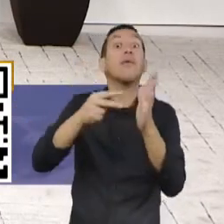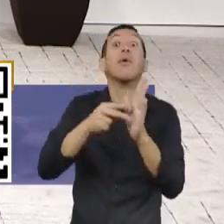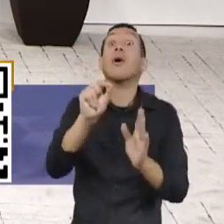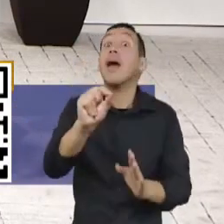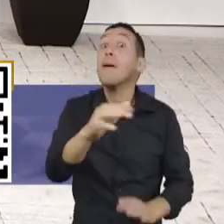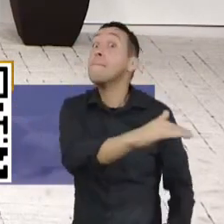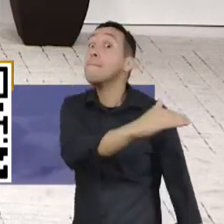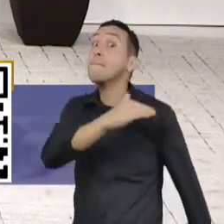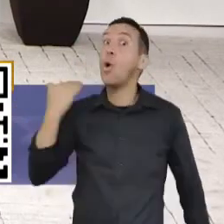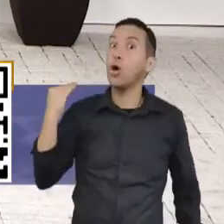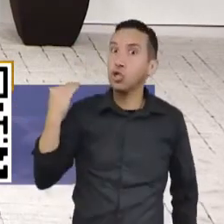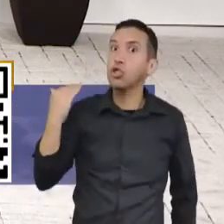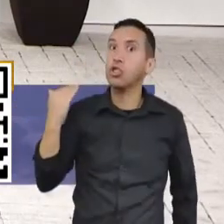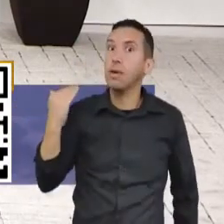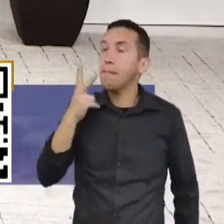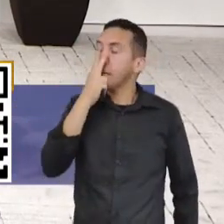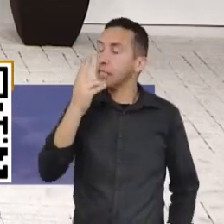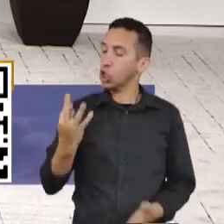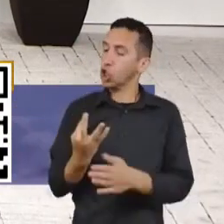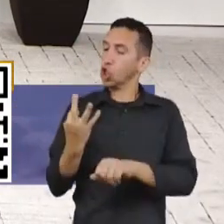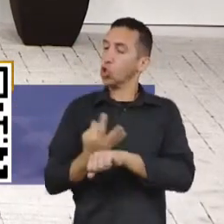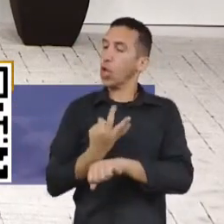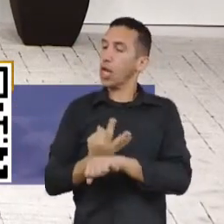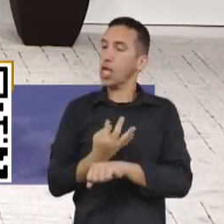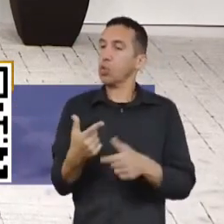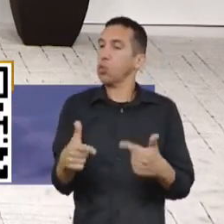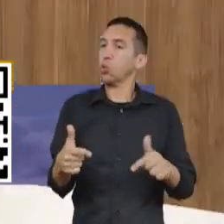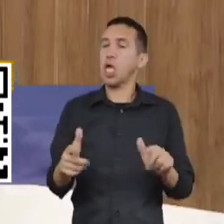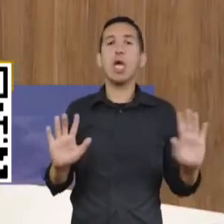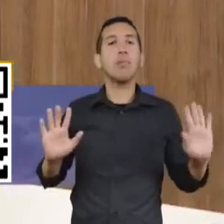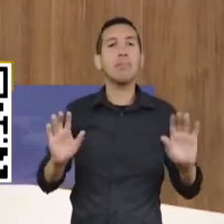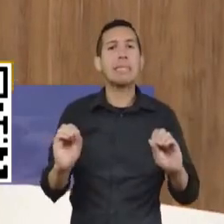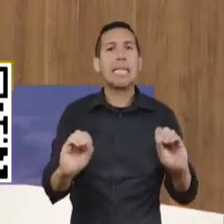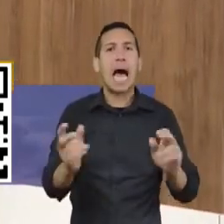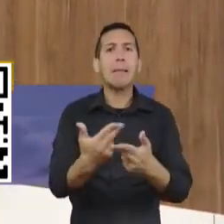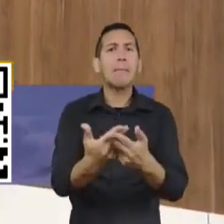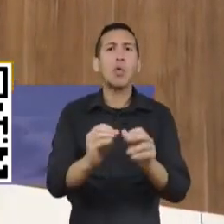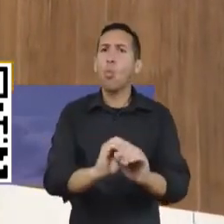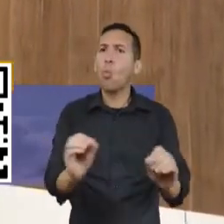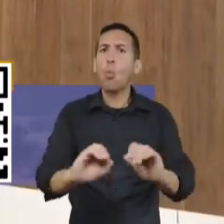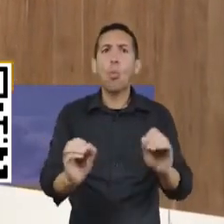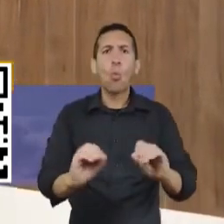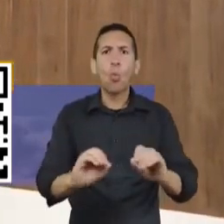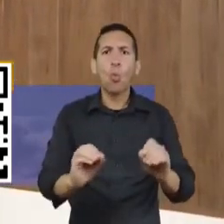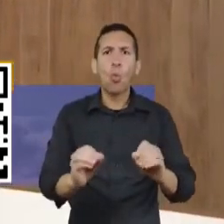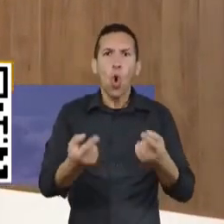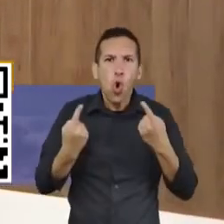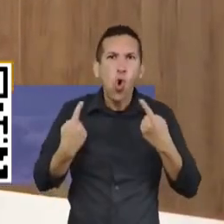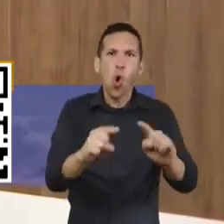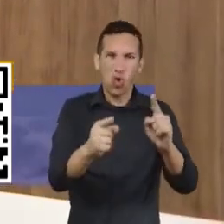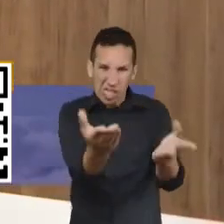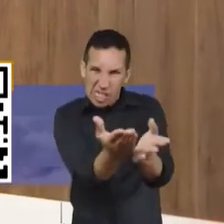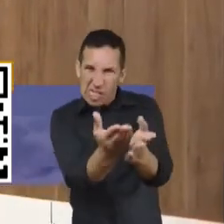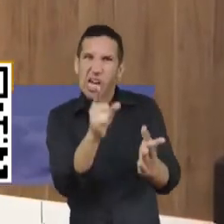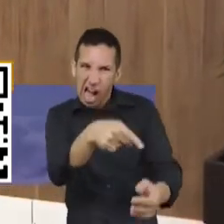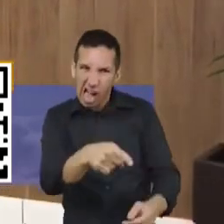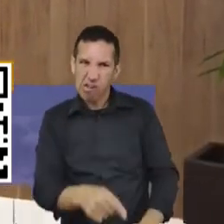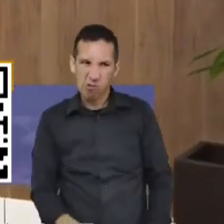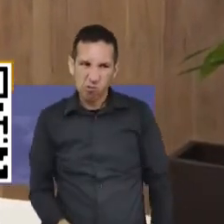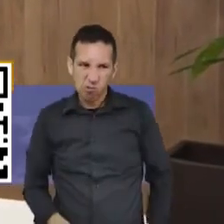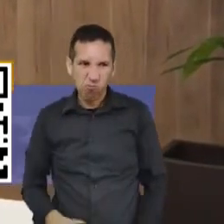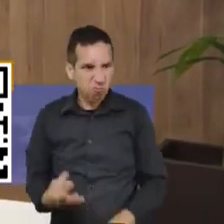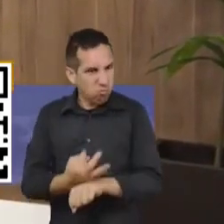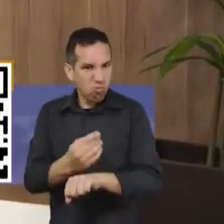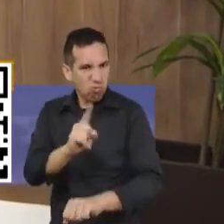morte que representa uma intolerância religiosa e a Perseguição foi tão terrível que nós temos livros